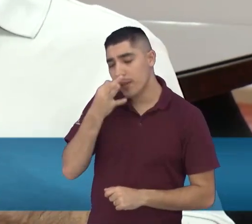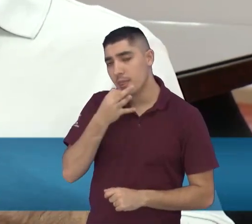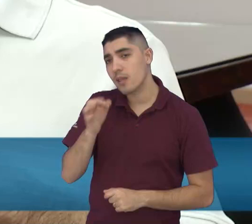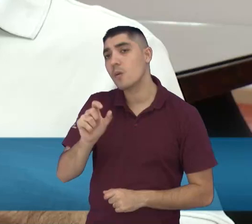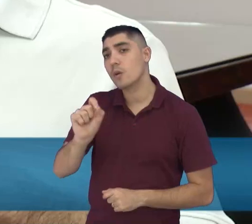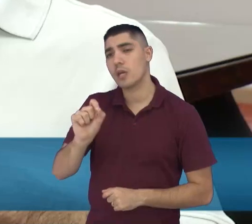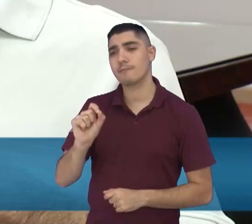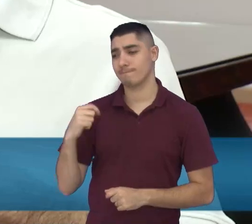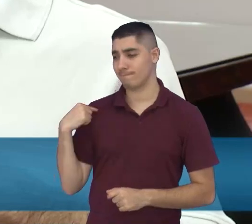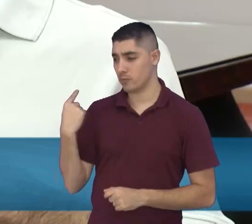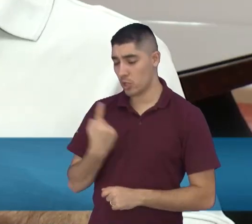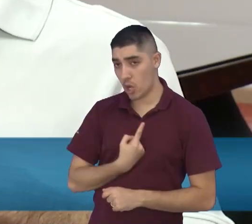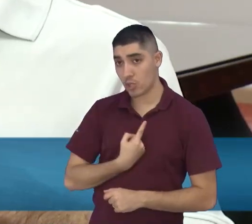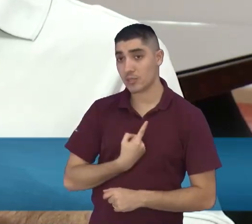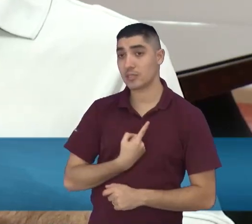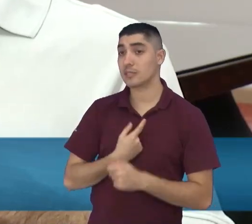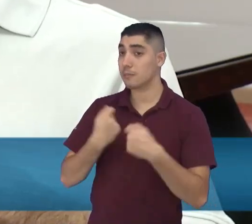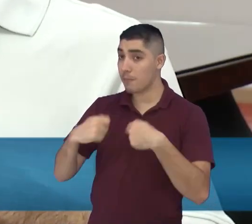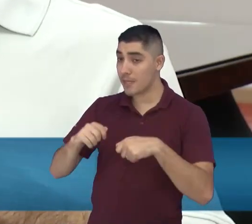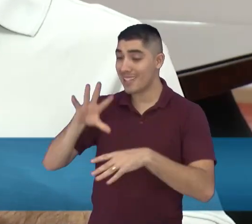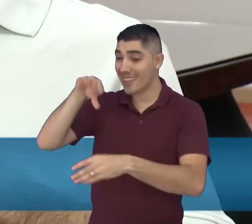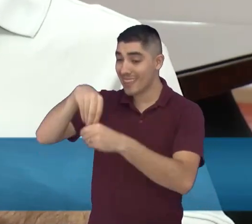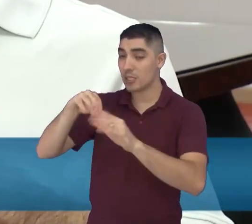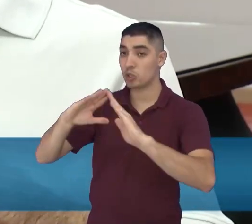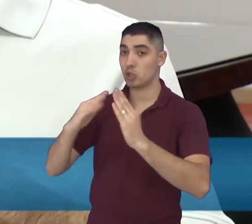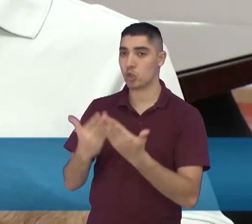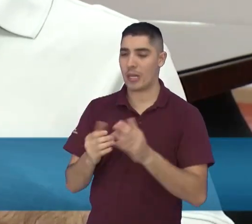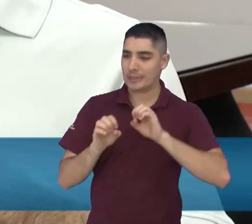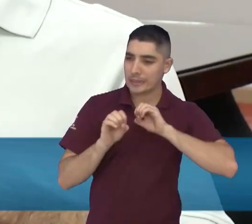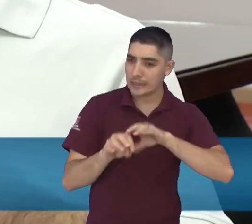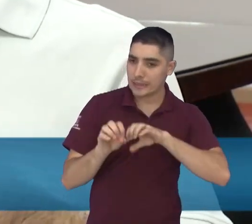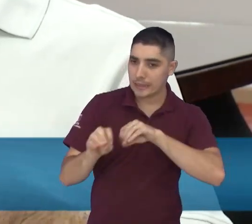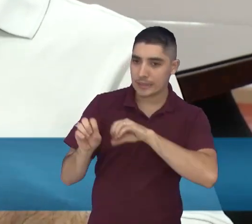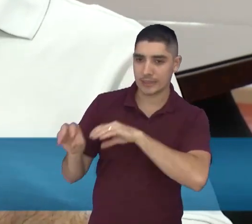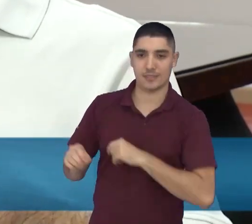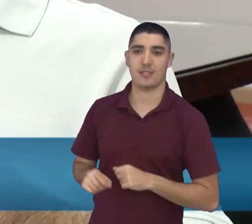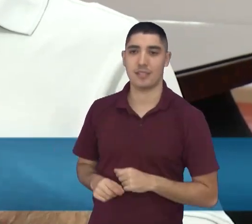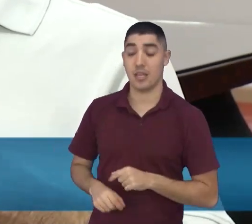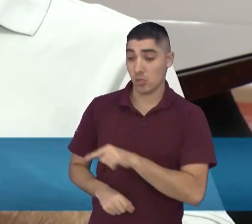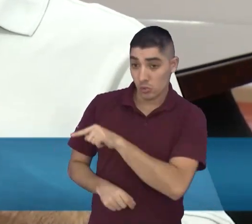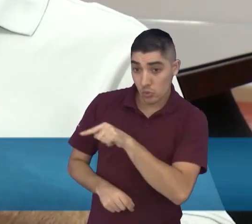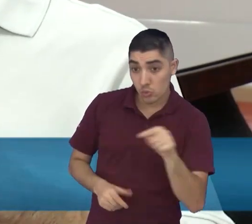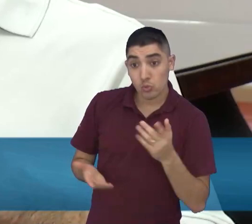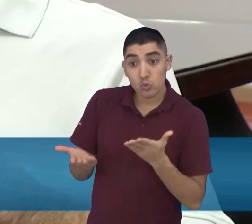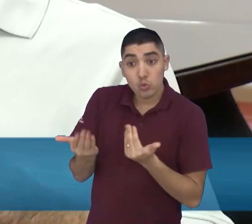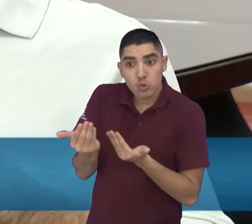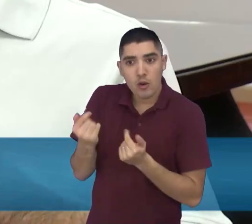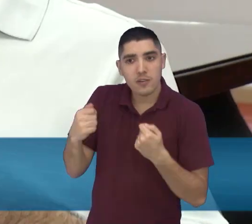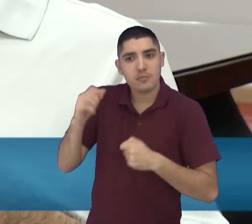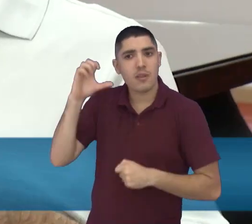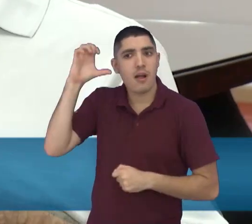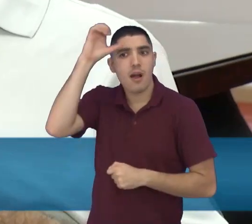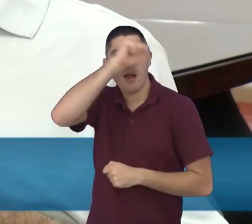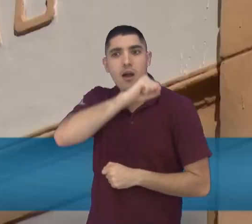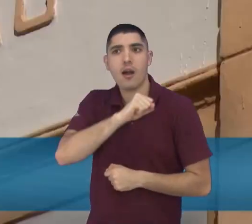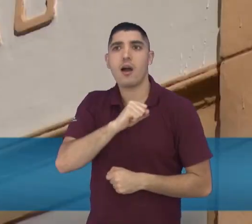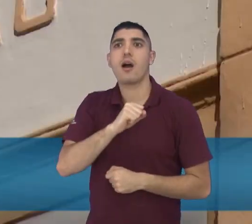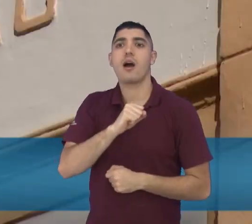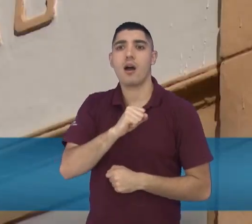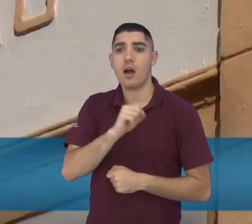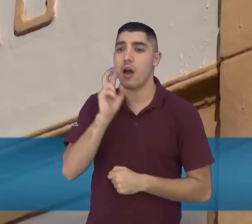cada vez mais nas escolas. A garotada tem que saber disto e olhar para